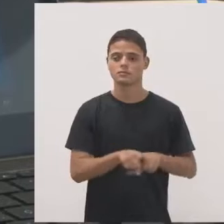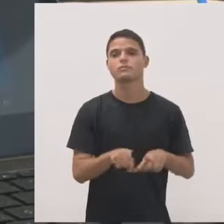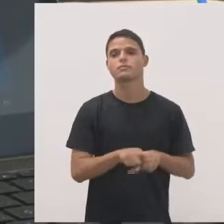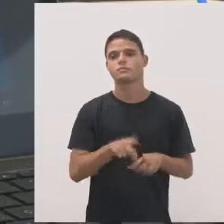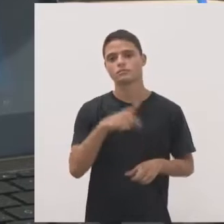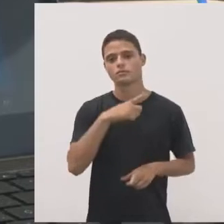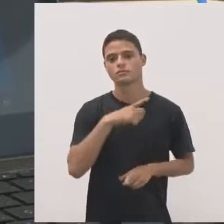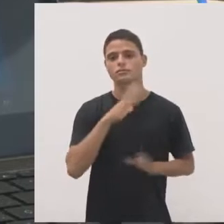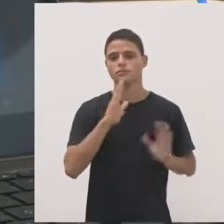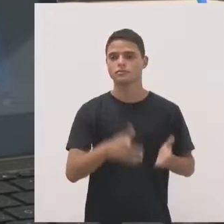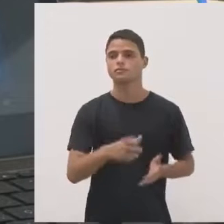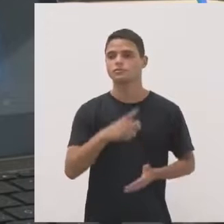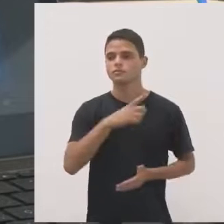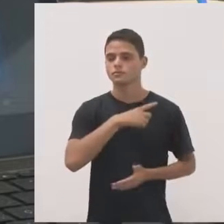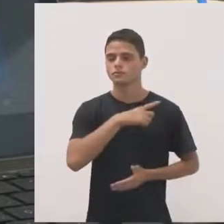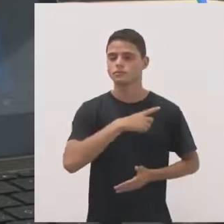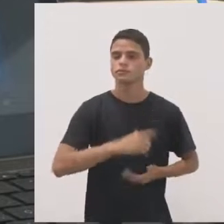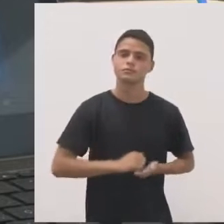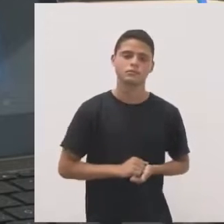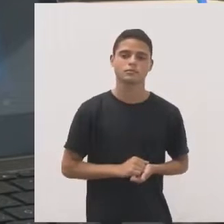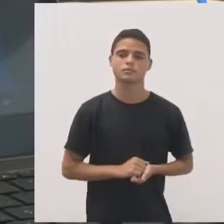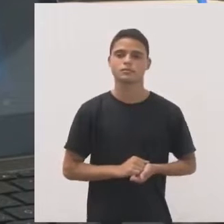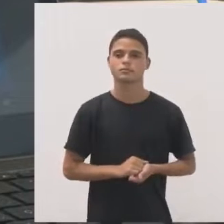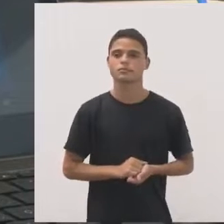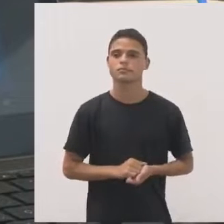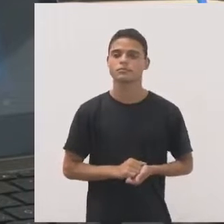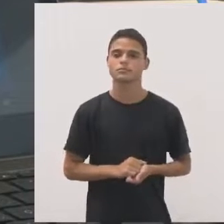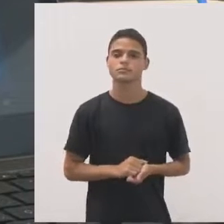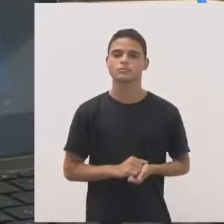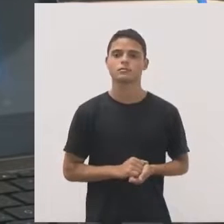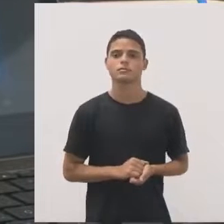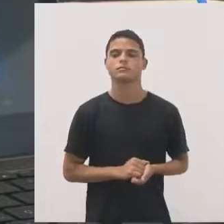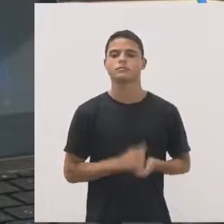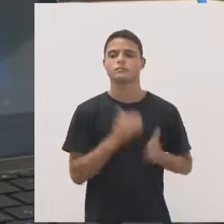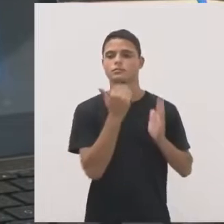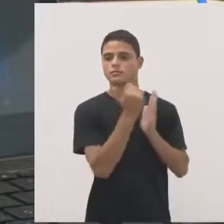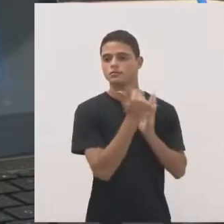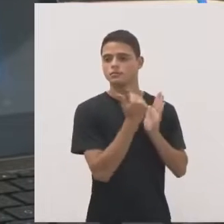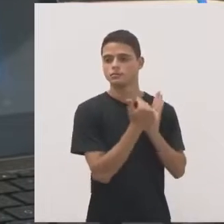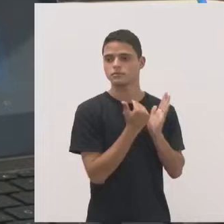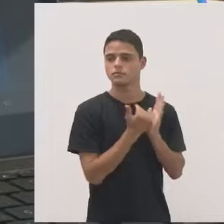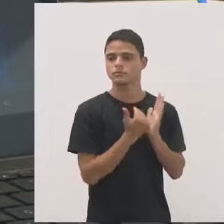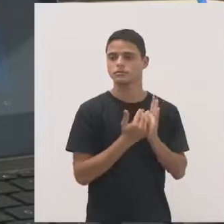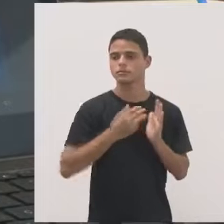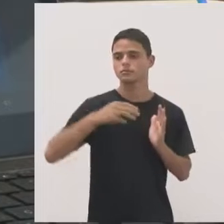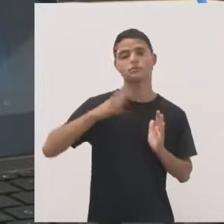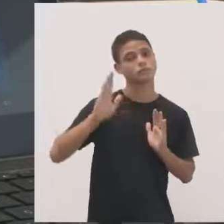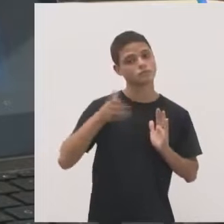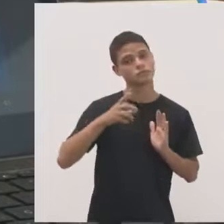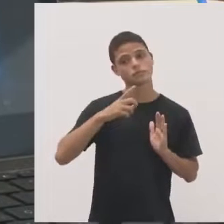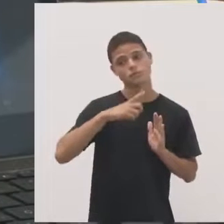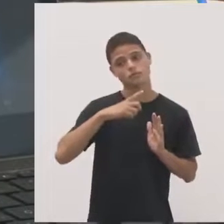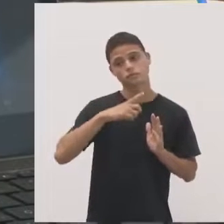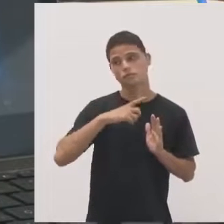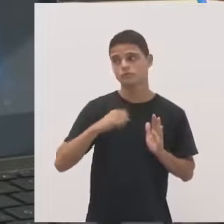vem na máquina instalada no notebook e nos desktop de mesa, né, que é da Lenovo. Então, já vem com o Windows 10,